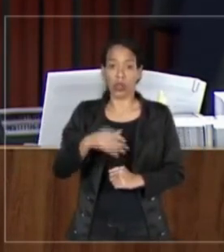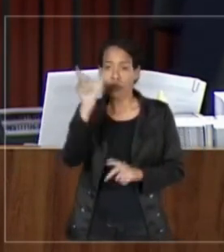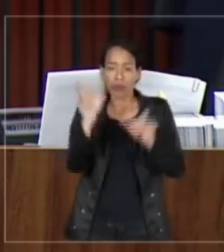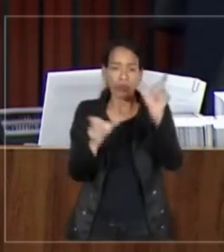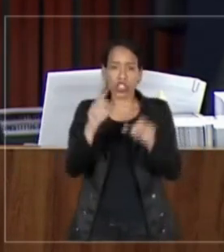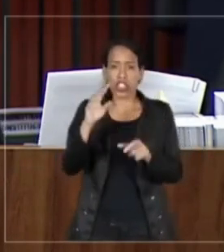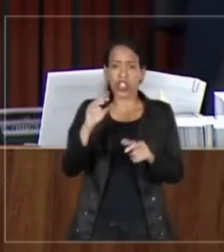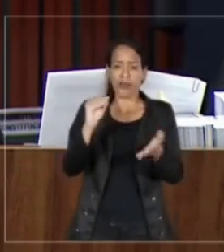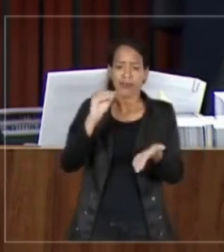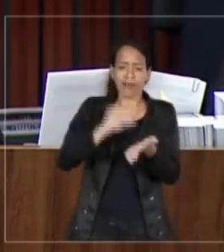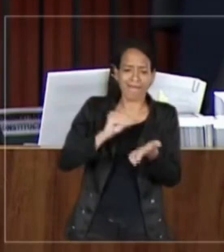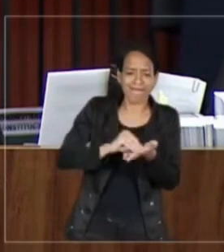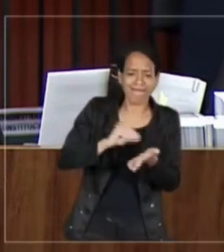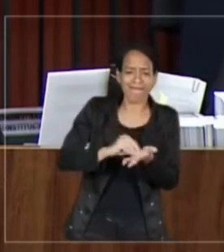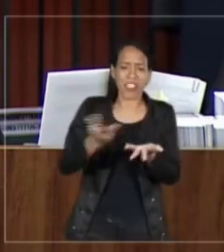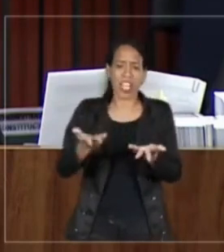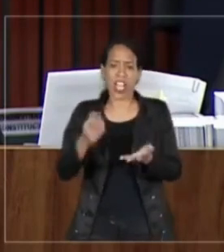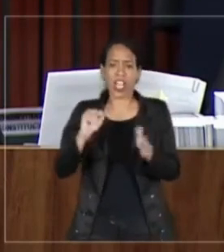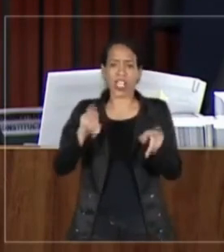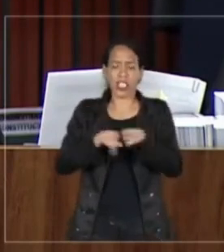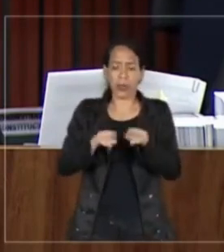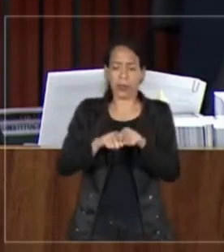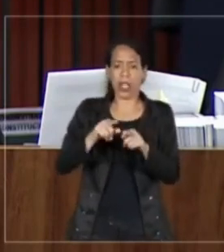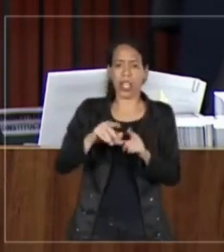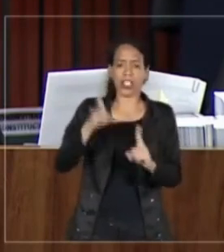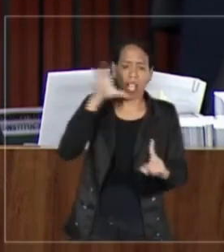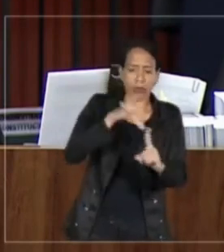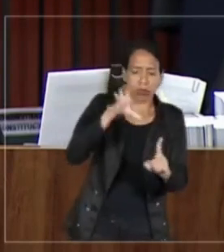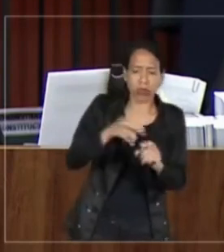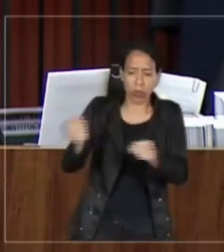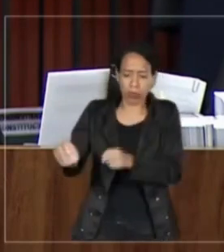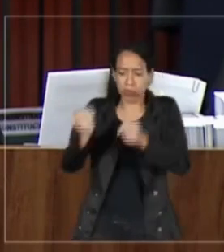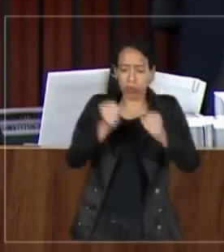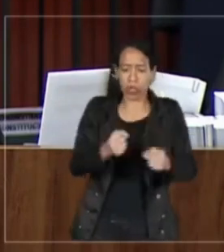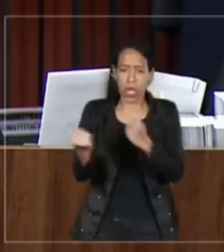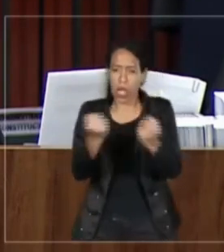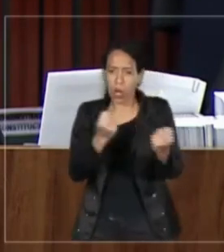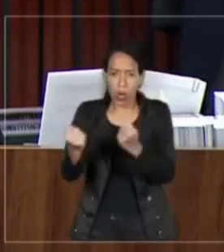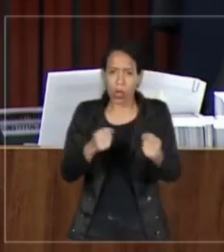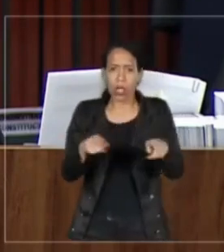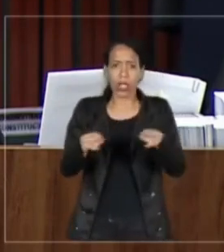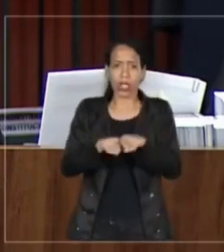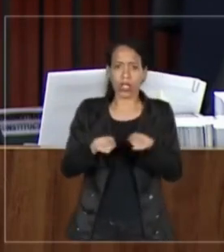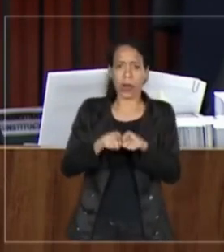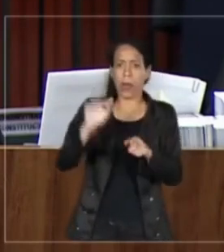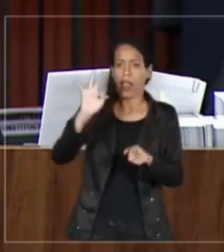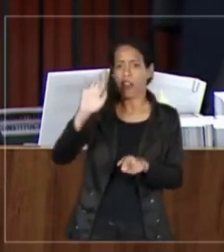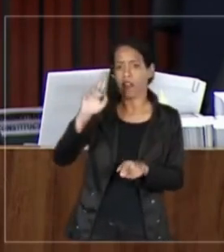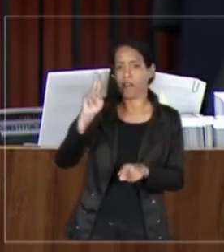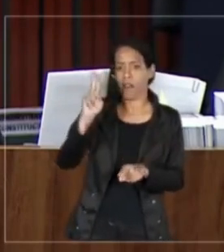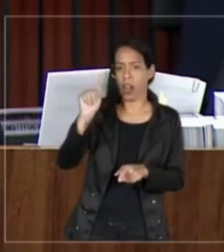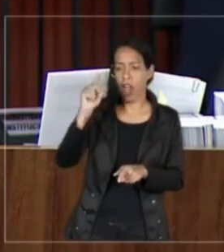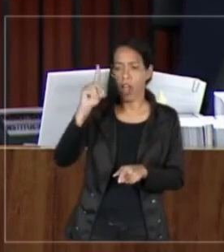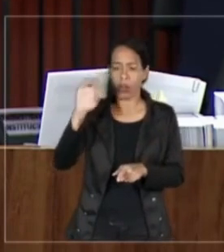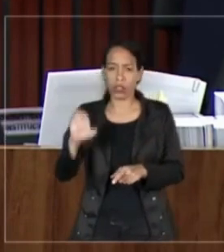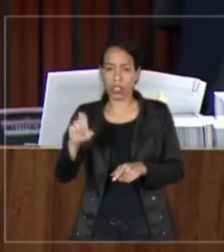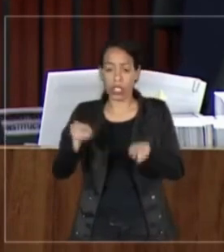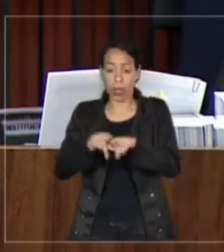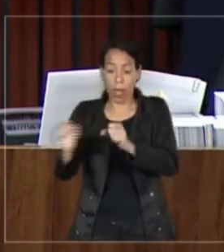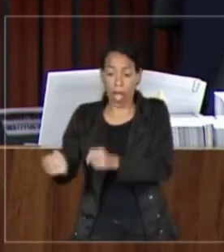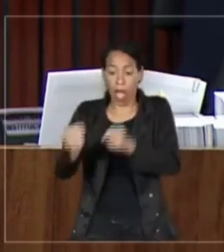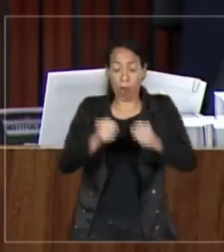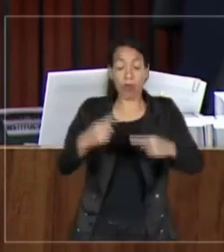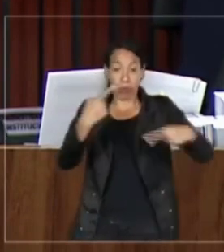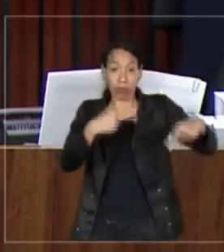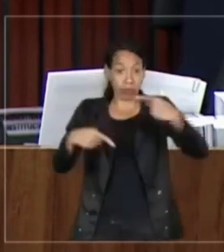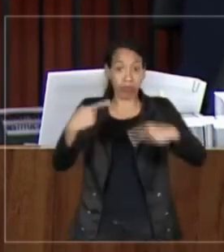de fraudes, as novas modalidades de abuso de poder econômico, as novas modalidades de abuso de poder político. Essa é